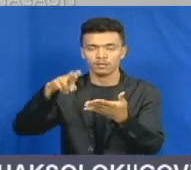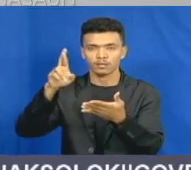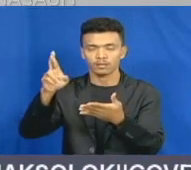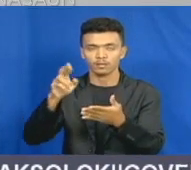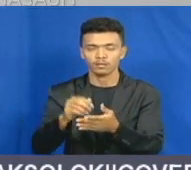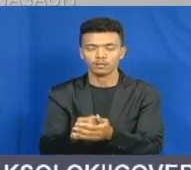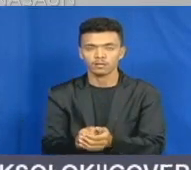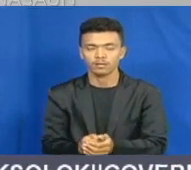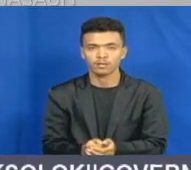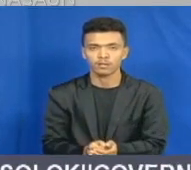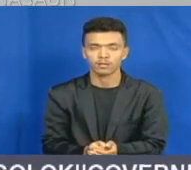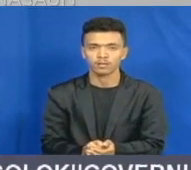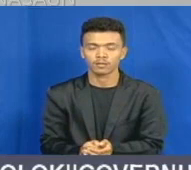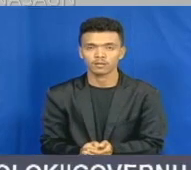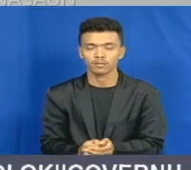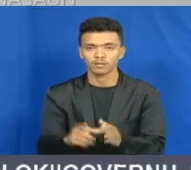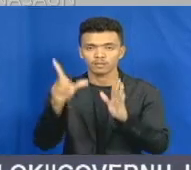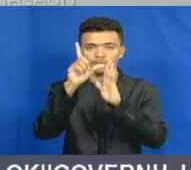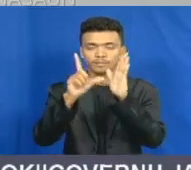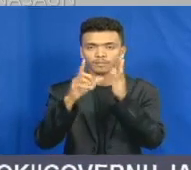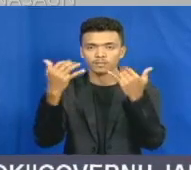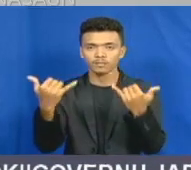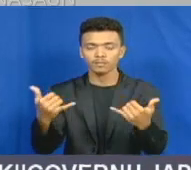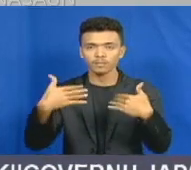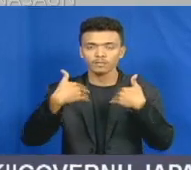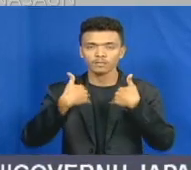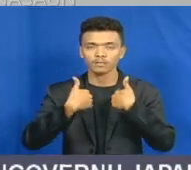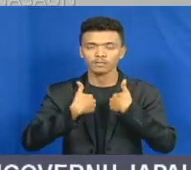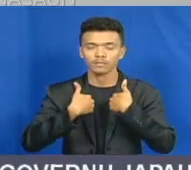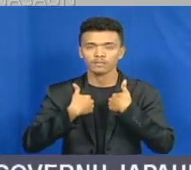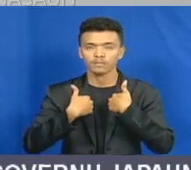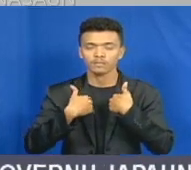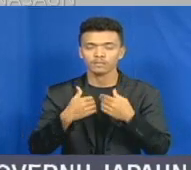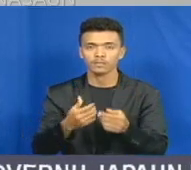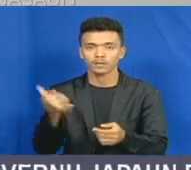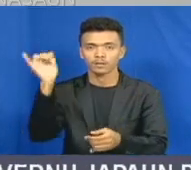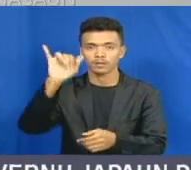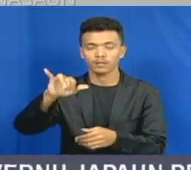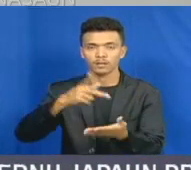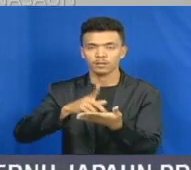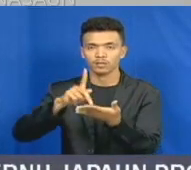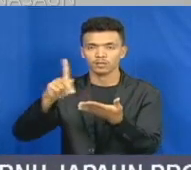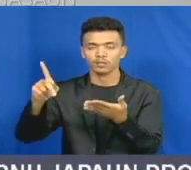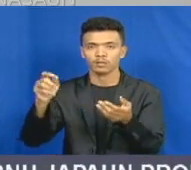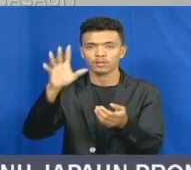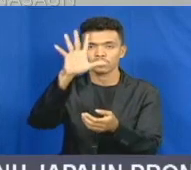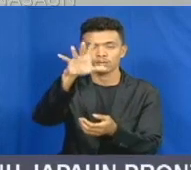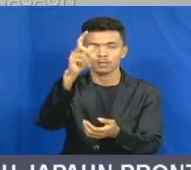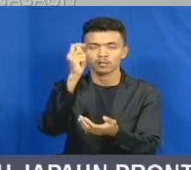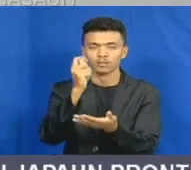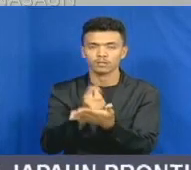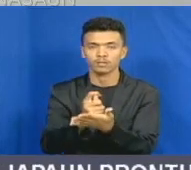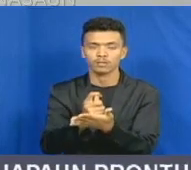retan licenciamento a lei da agora permite lei da agora do vigor do que permite sira tu selo multa to 5 mil to rio